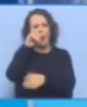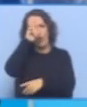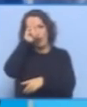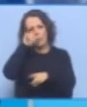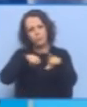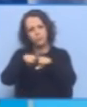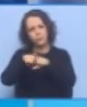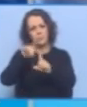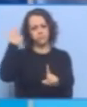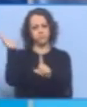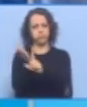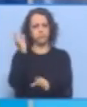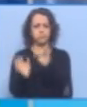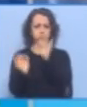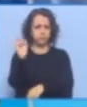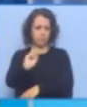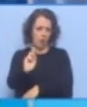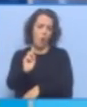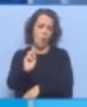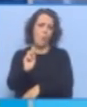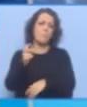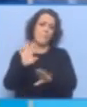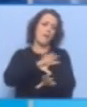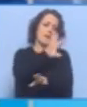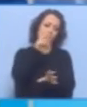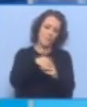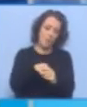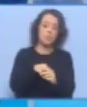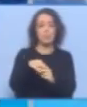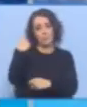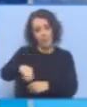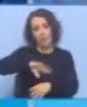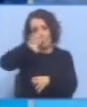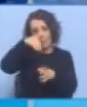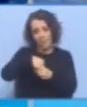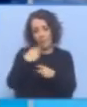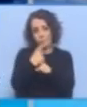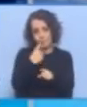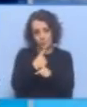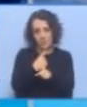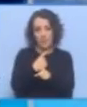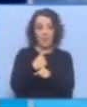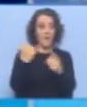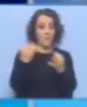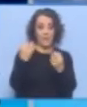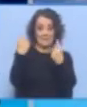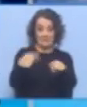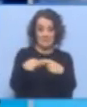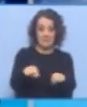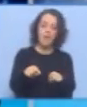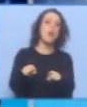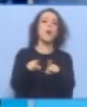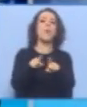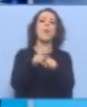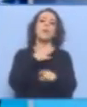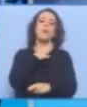objeto de processos judiciais, mas também o são, e o facto de existirem não significa